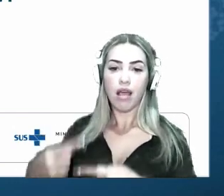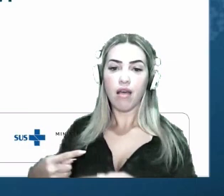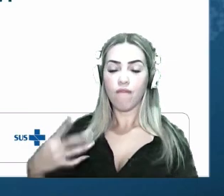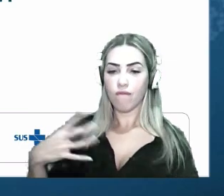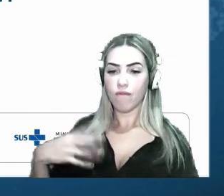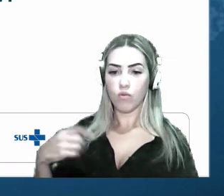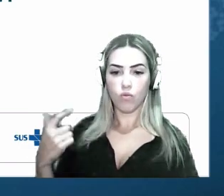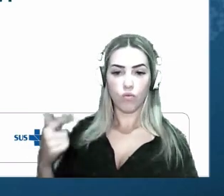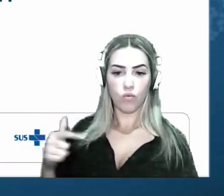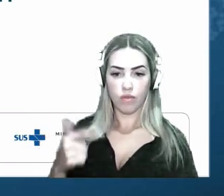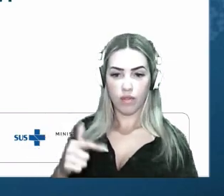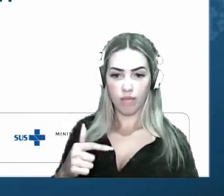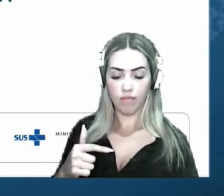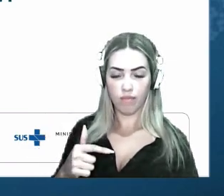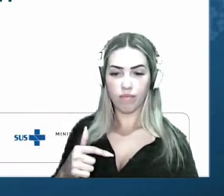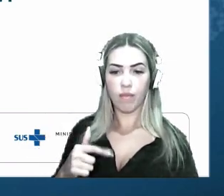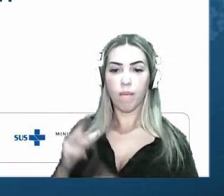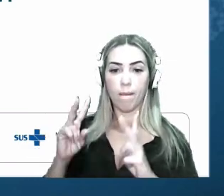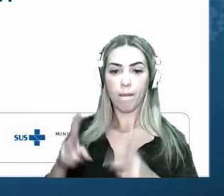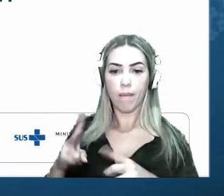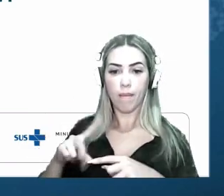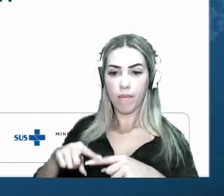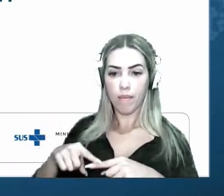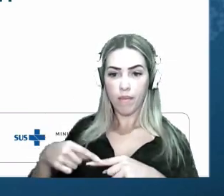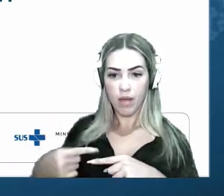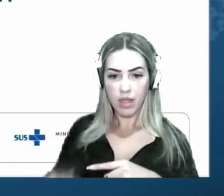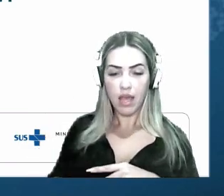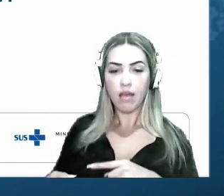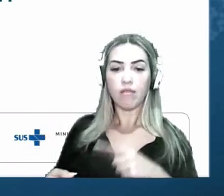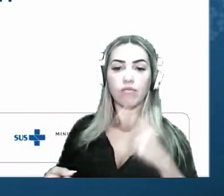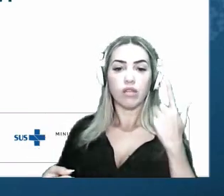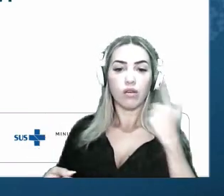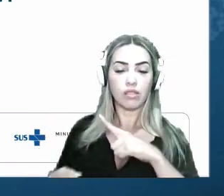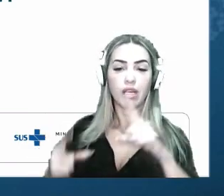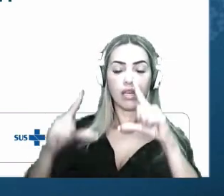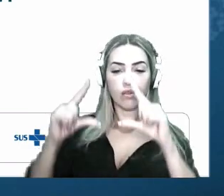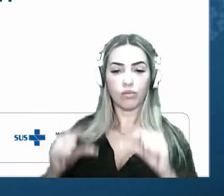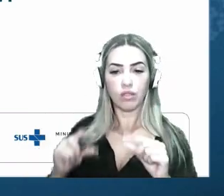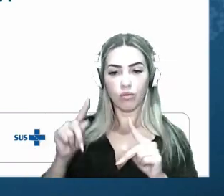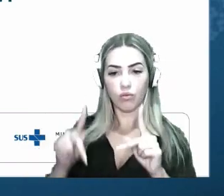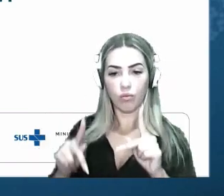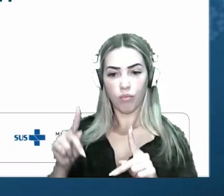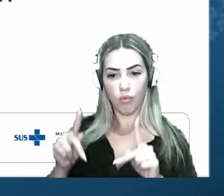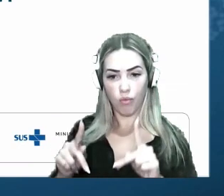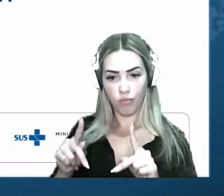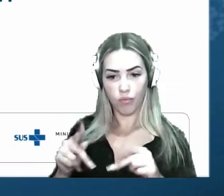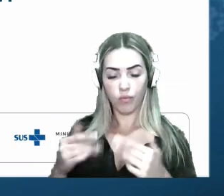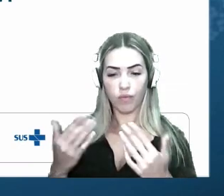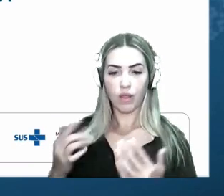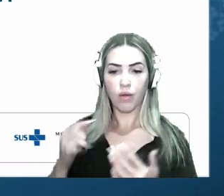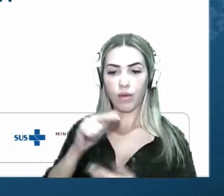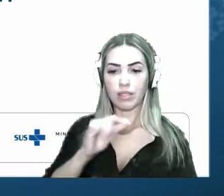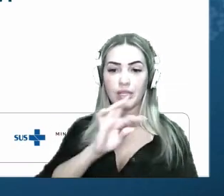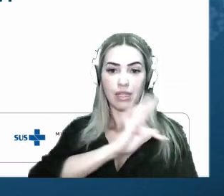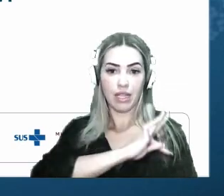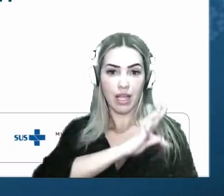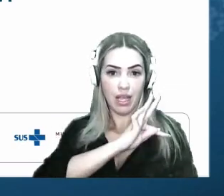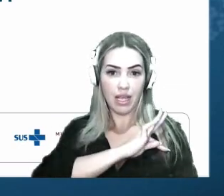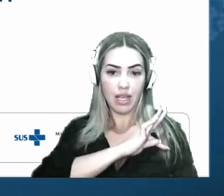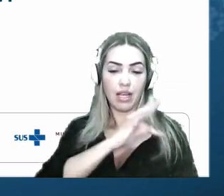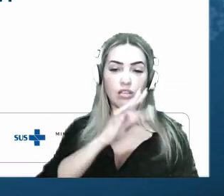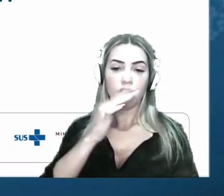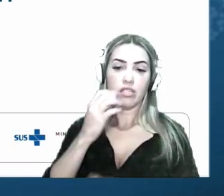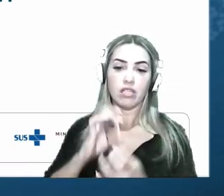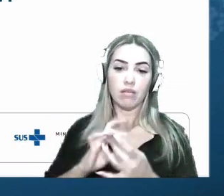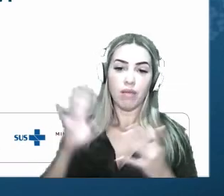além de você garantir a passagem, você tem uma redução populacional. E essa técnica, a liberação de apenas macho, é